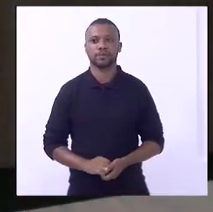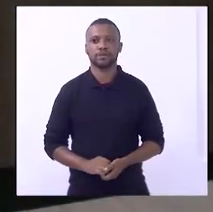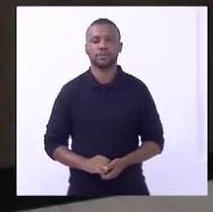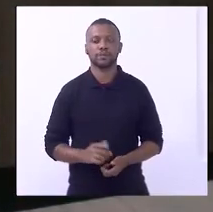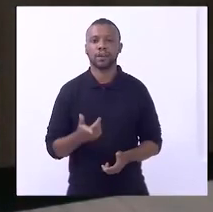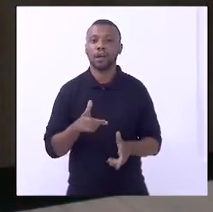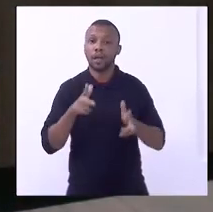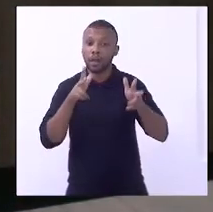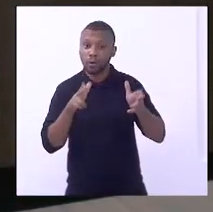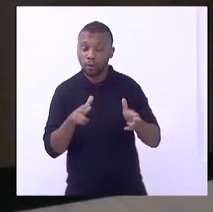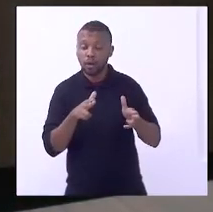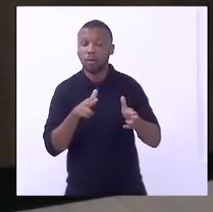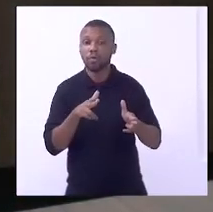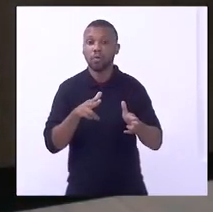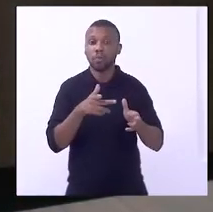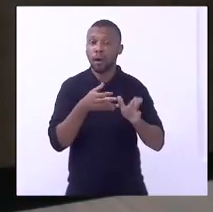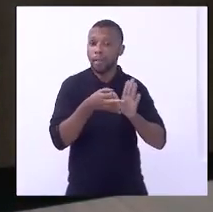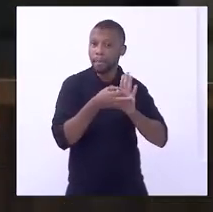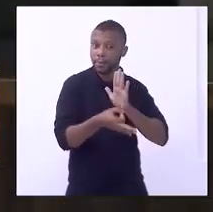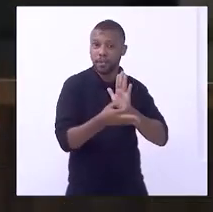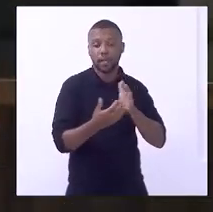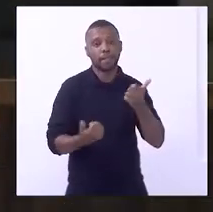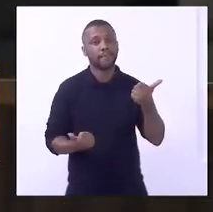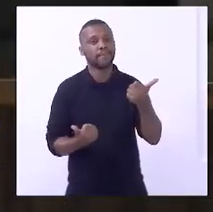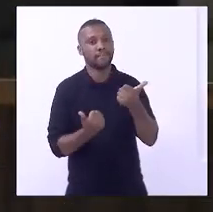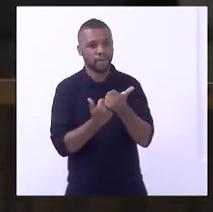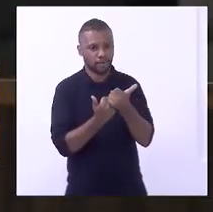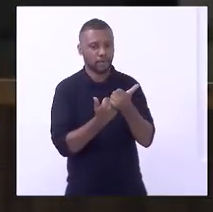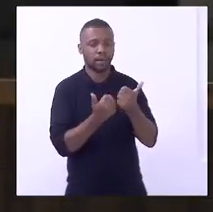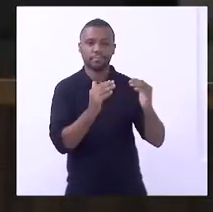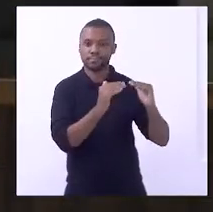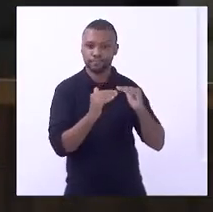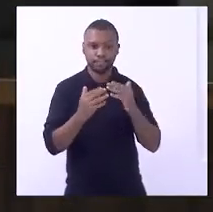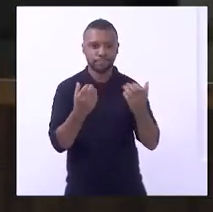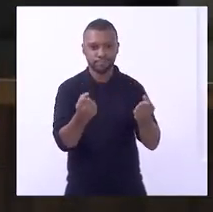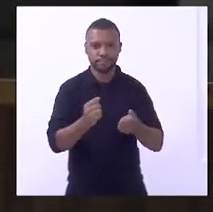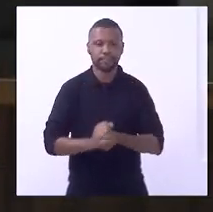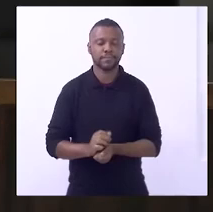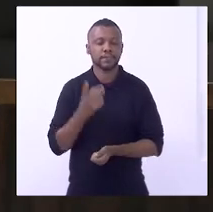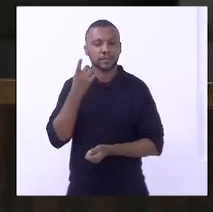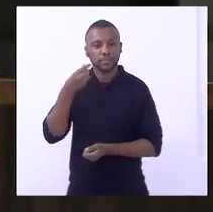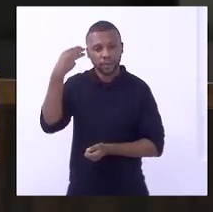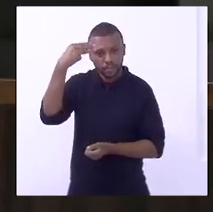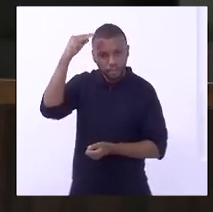Acompanho o parecer e favorável. Pela Comissão de Orçamento, deputado Márcio Pacheco.